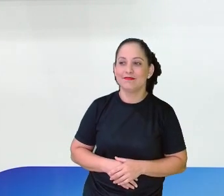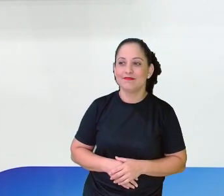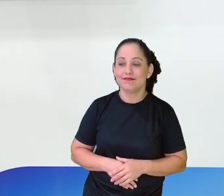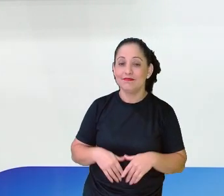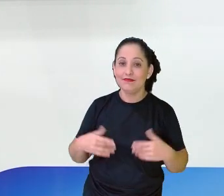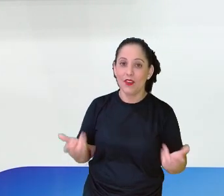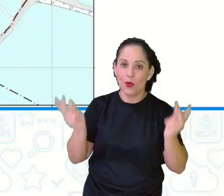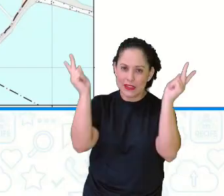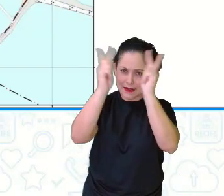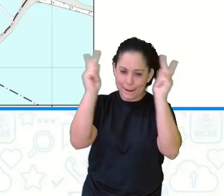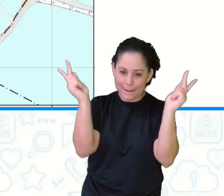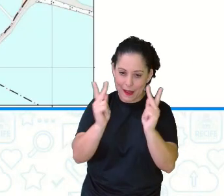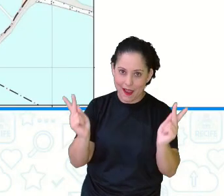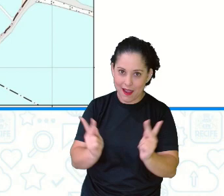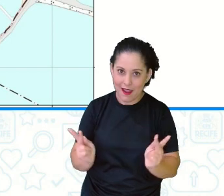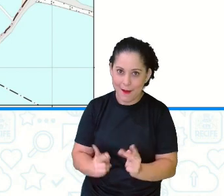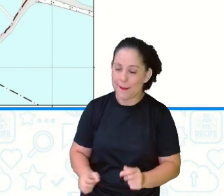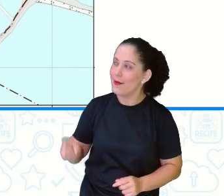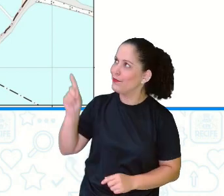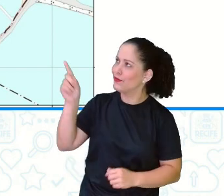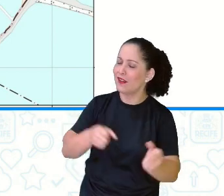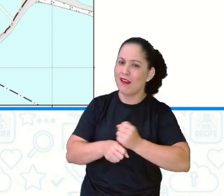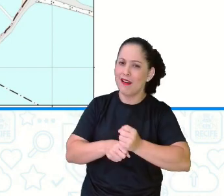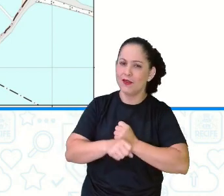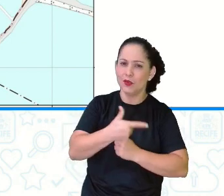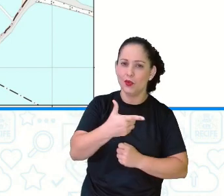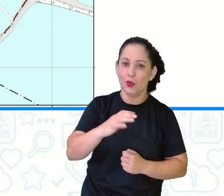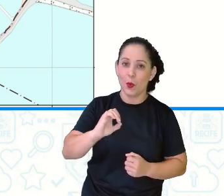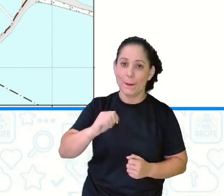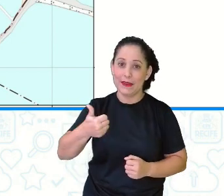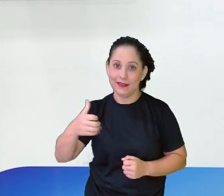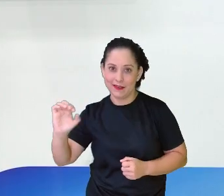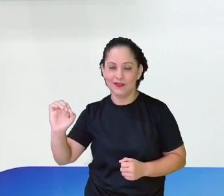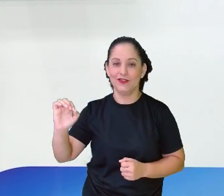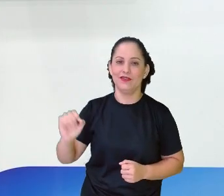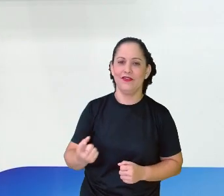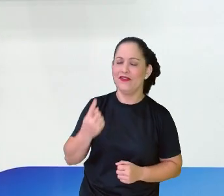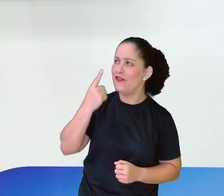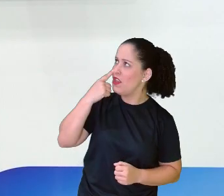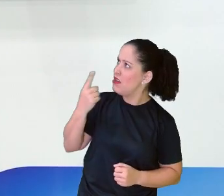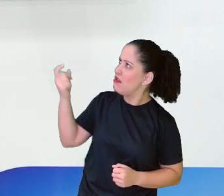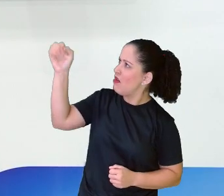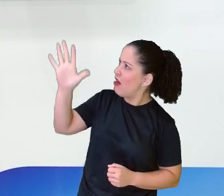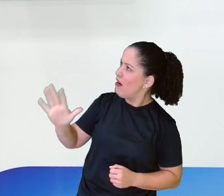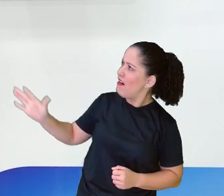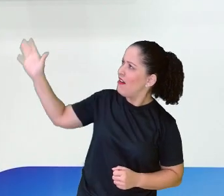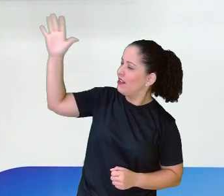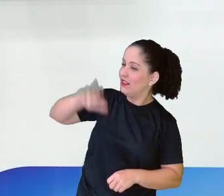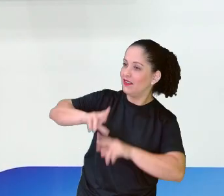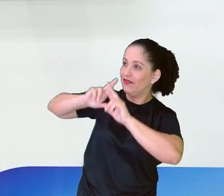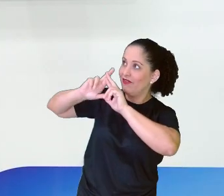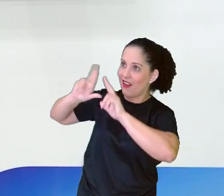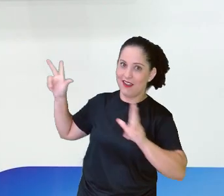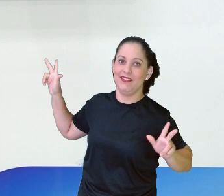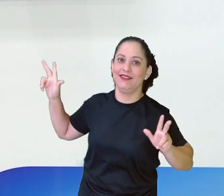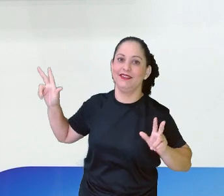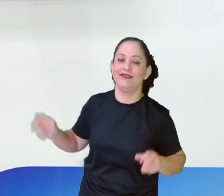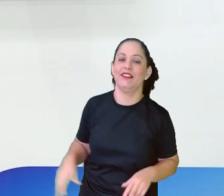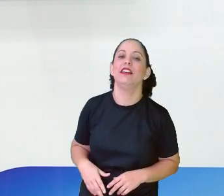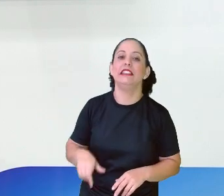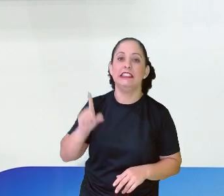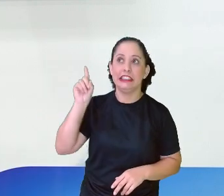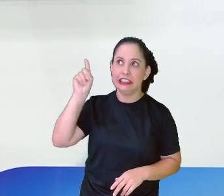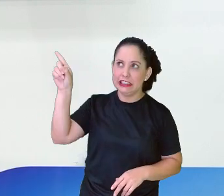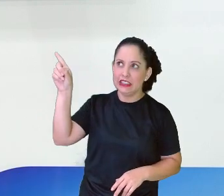daqui é de 2010 e a gente já vê essa diferença. Se essa região fosse maior, não tenha dúvida que a quantidade de casas